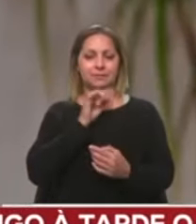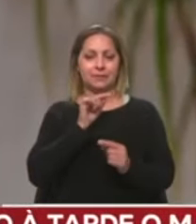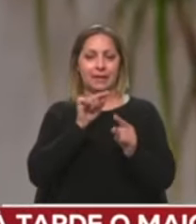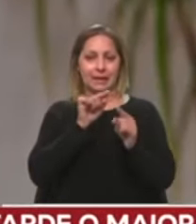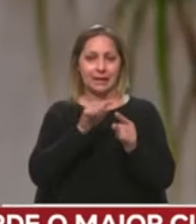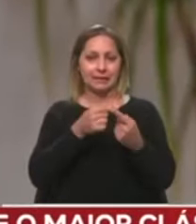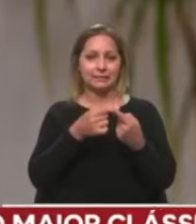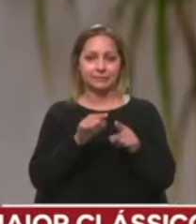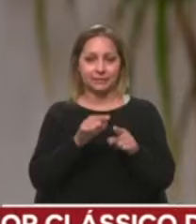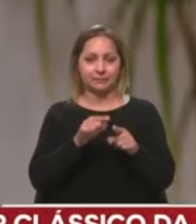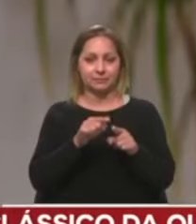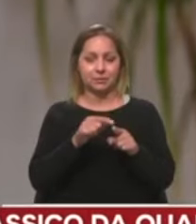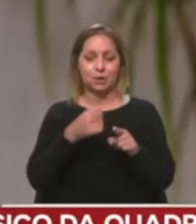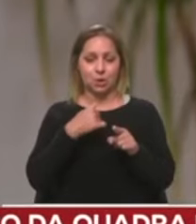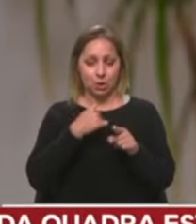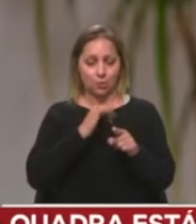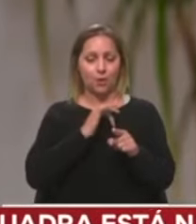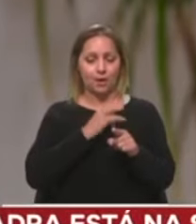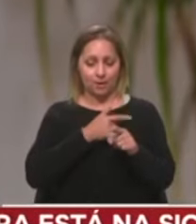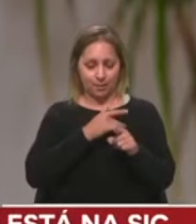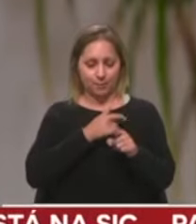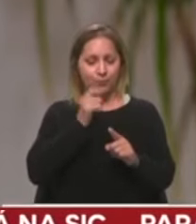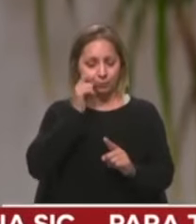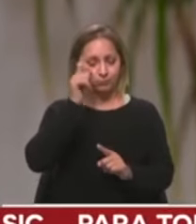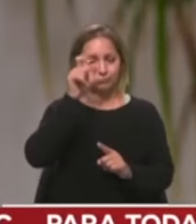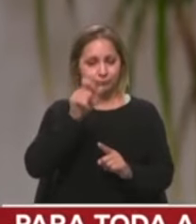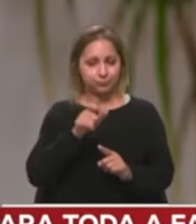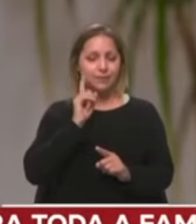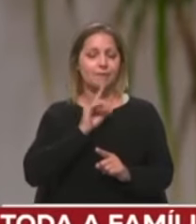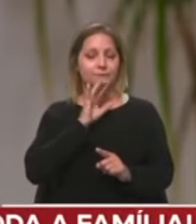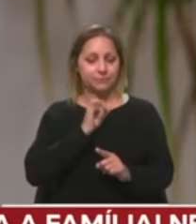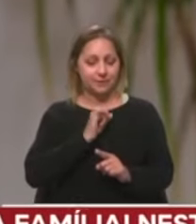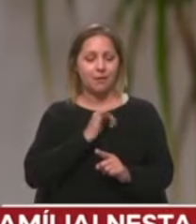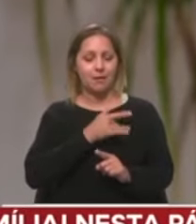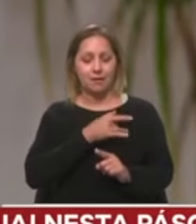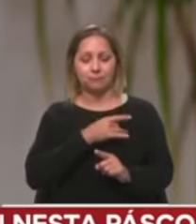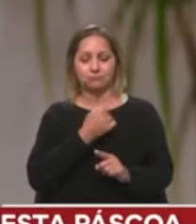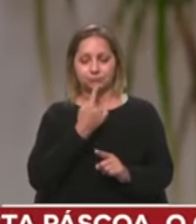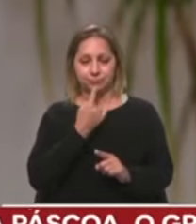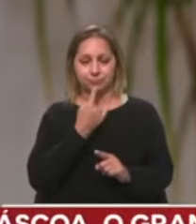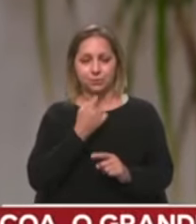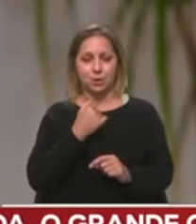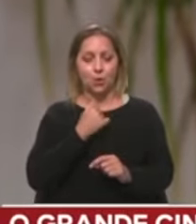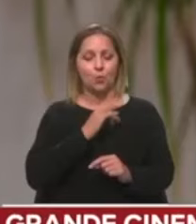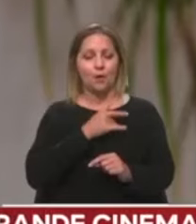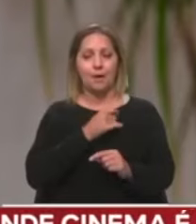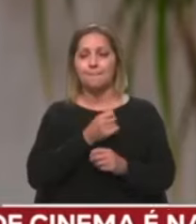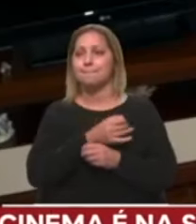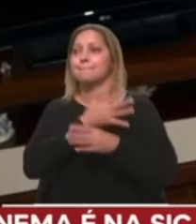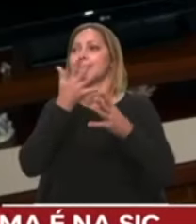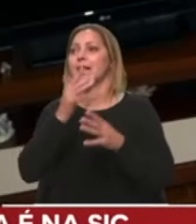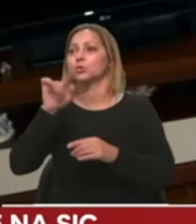diferente. Não quer dizer que eu não a ame. Amo. Amo incondicionalmente também. Não há ninguém a quem eu ame mais que a minha